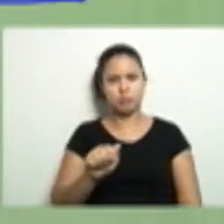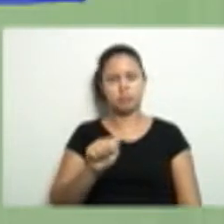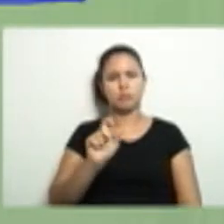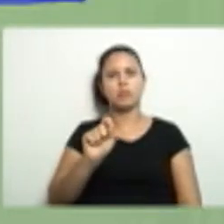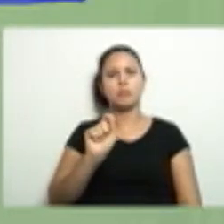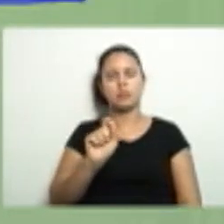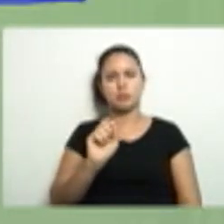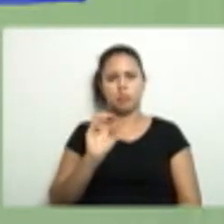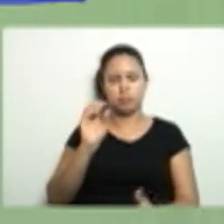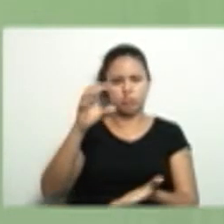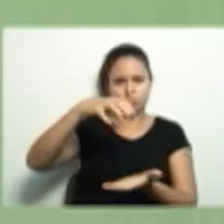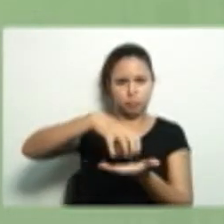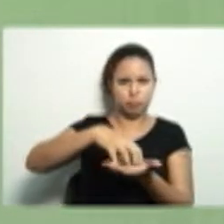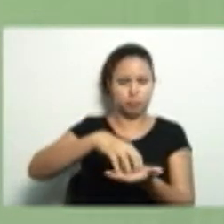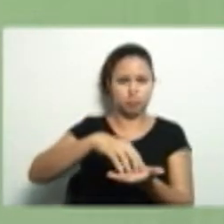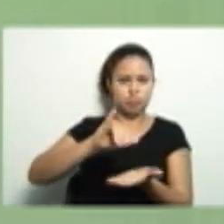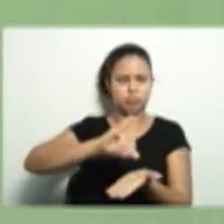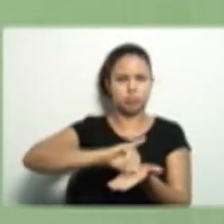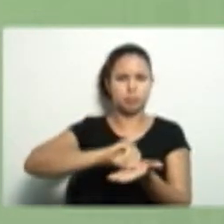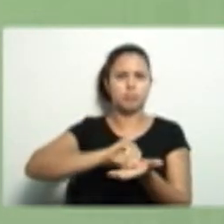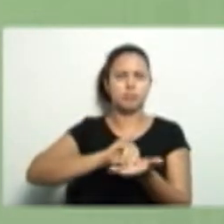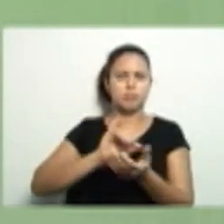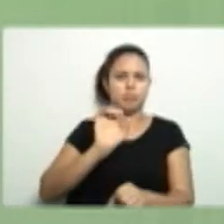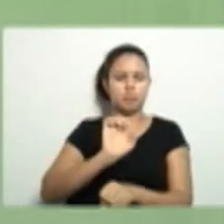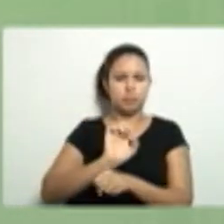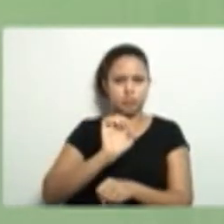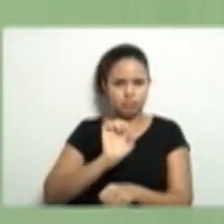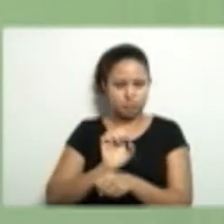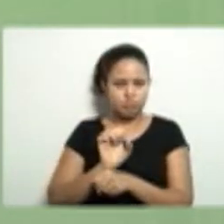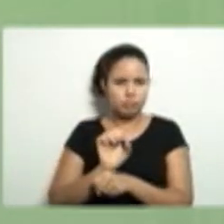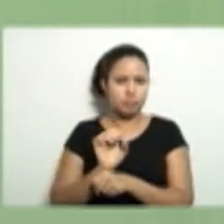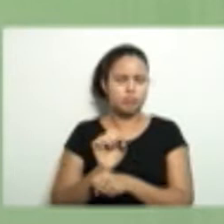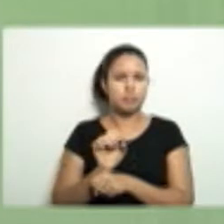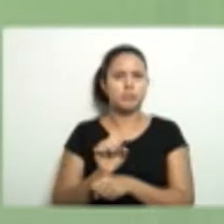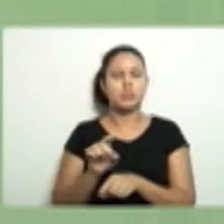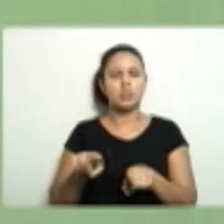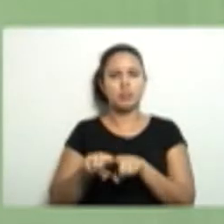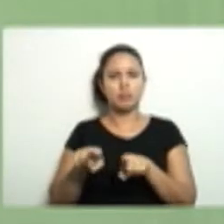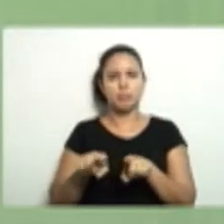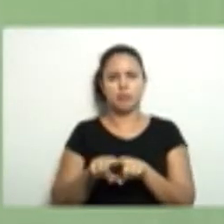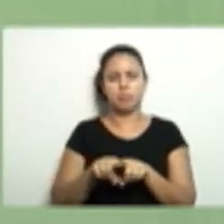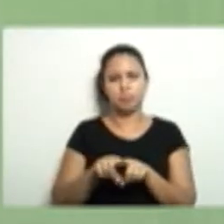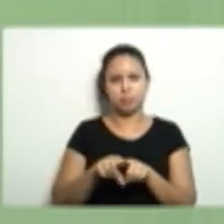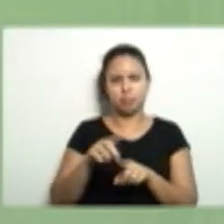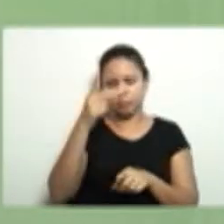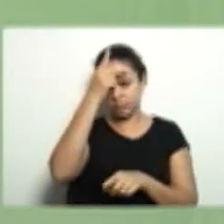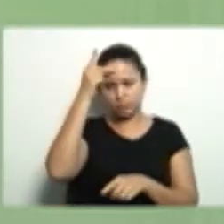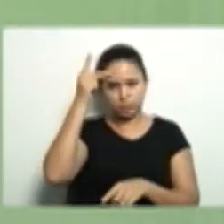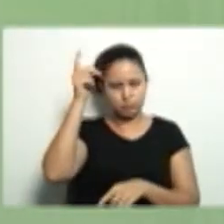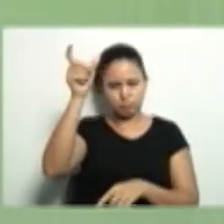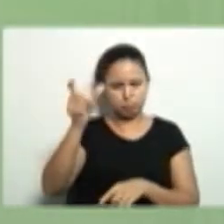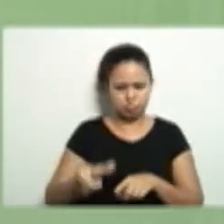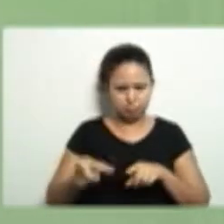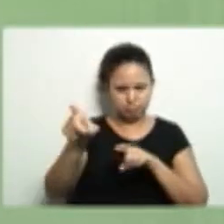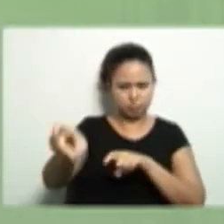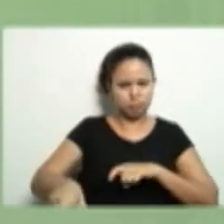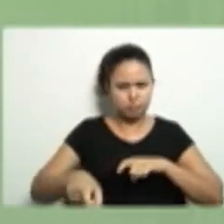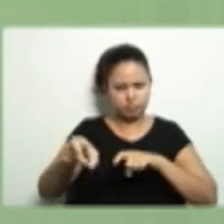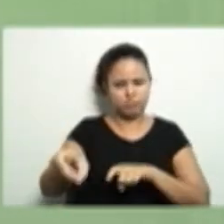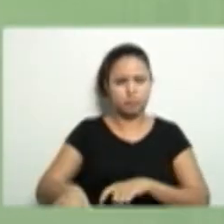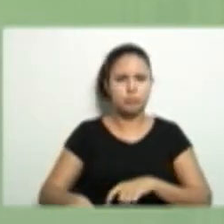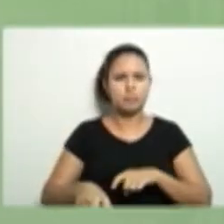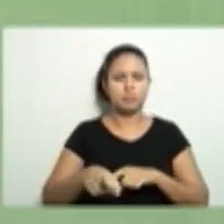a UTE. O agricultor deve estar com o CPF regularizado e livre de